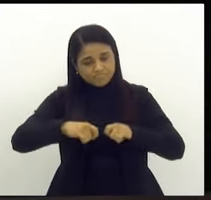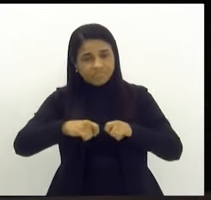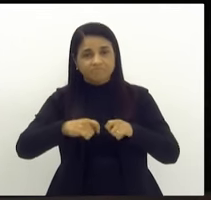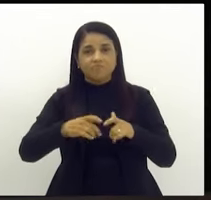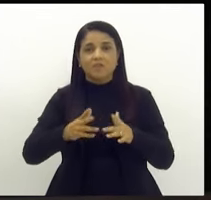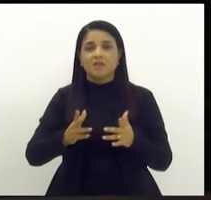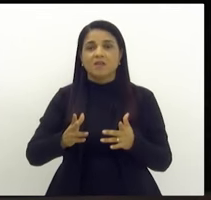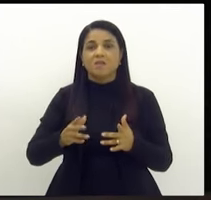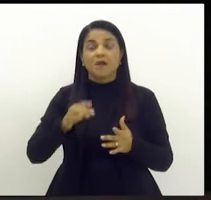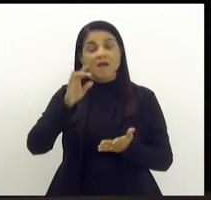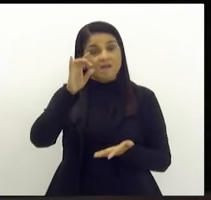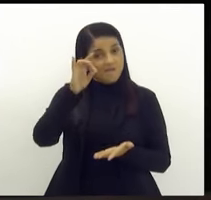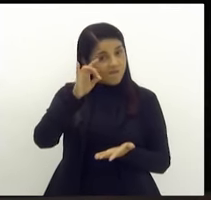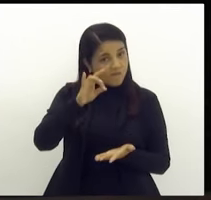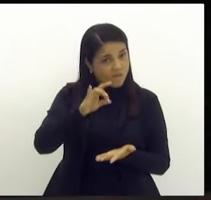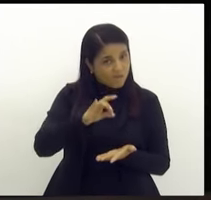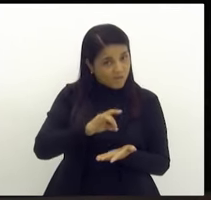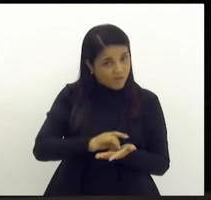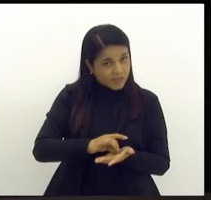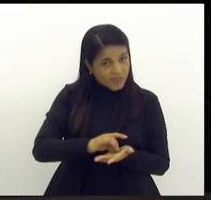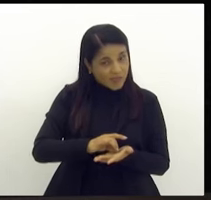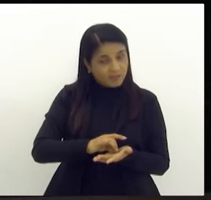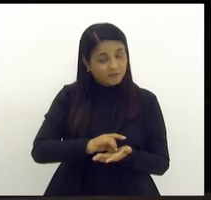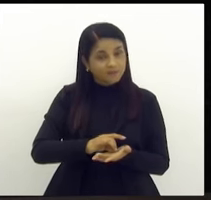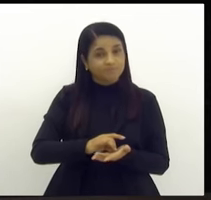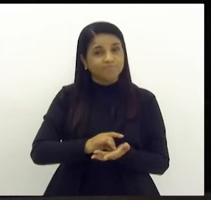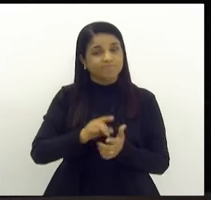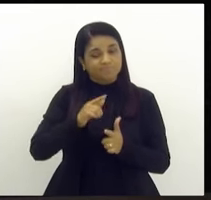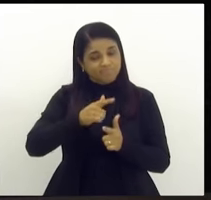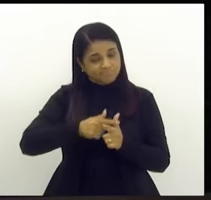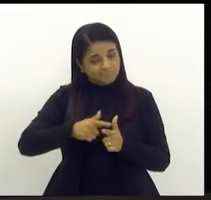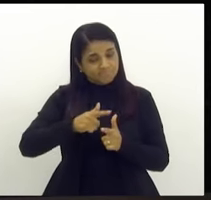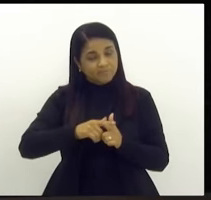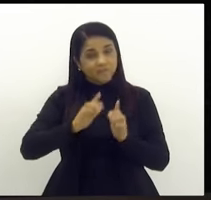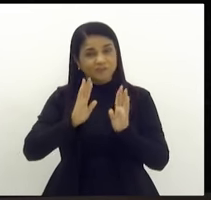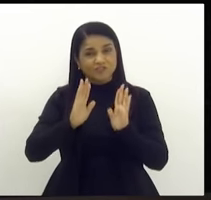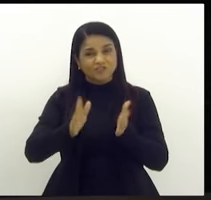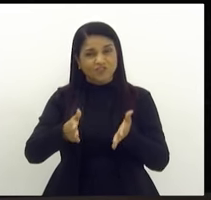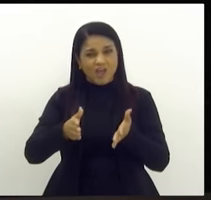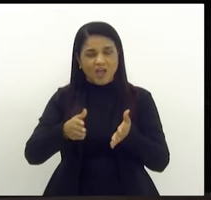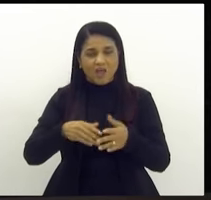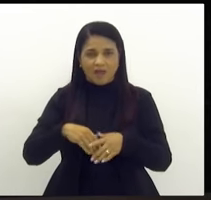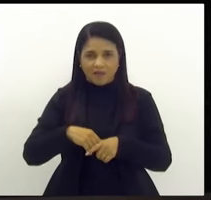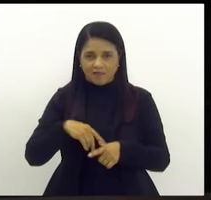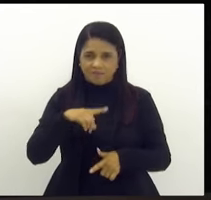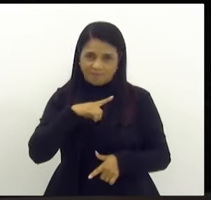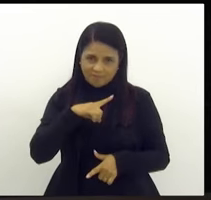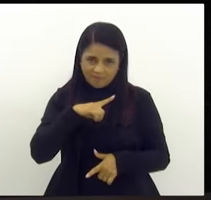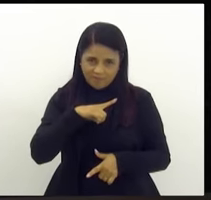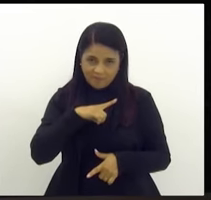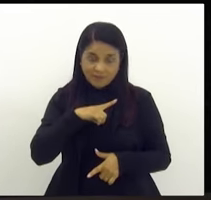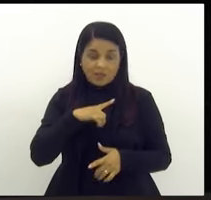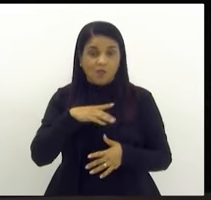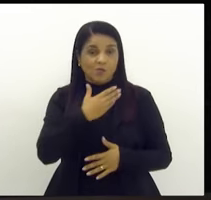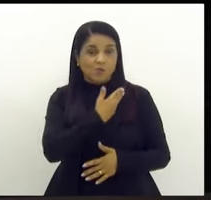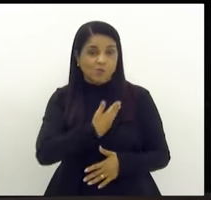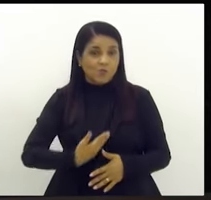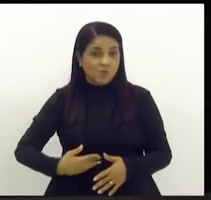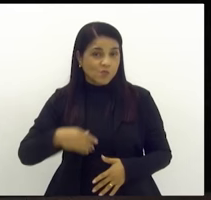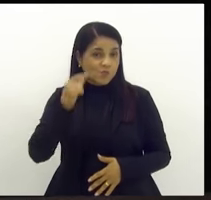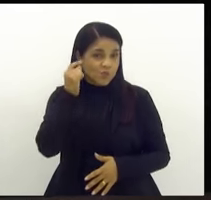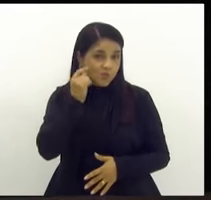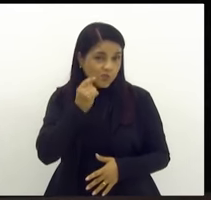na verdade o trem vem chegando há muito tempo e o que o governo Cláudio Castro tá